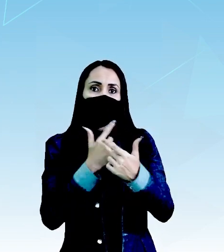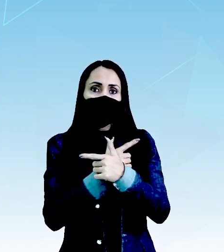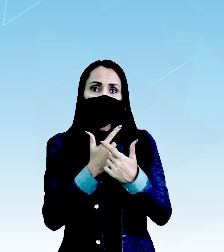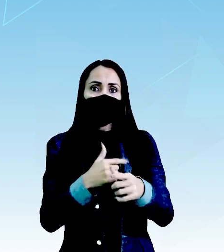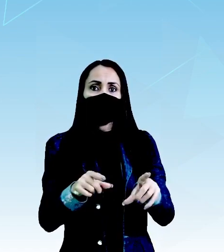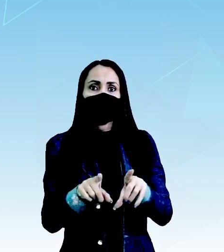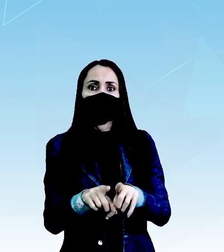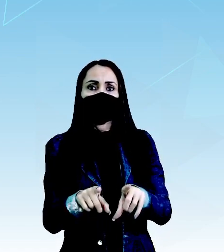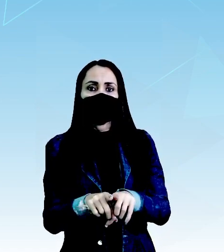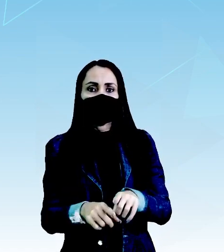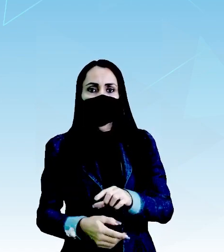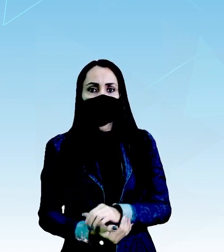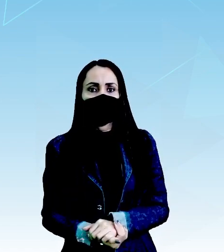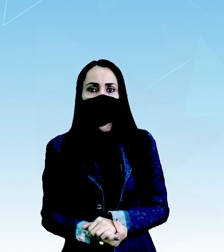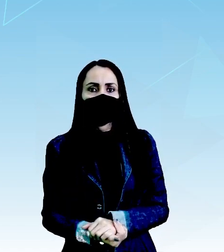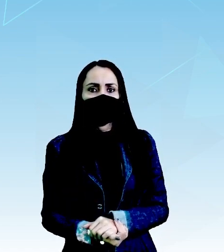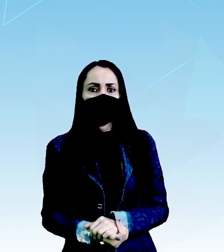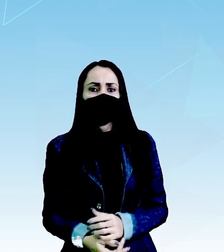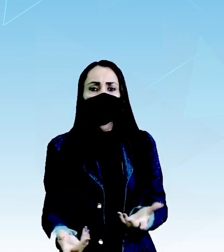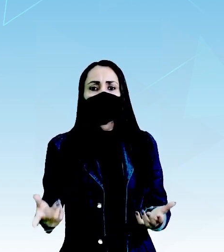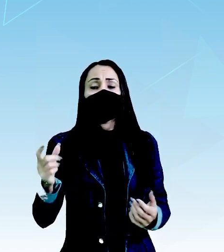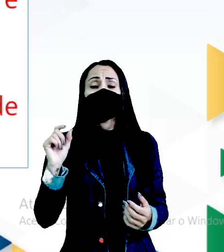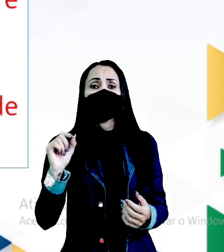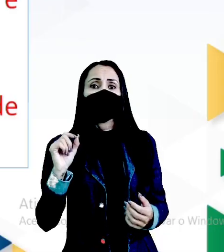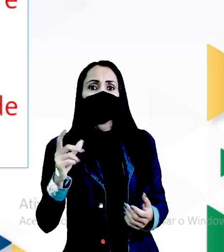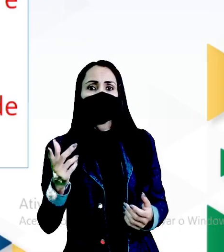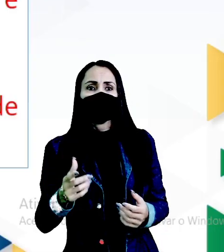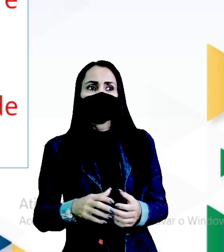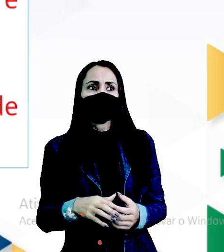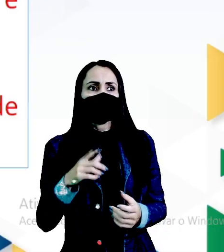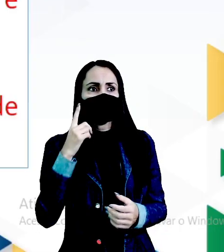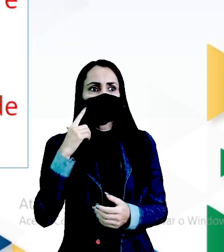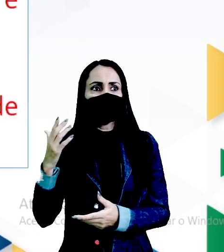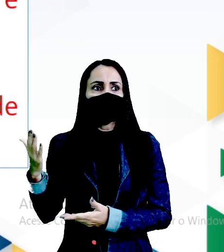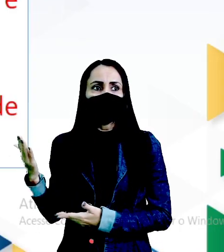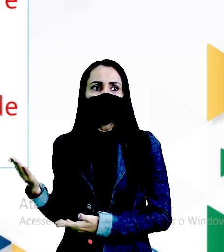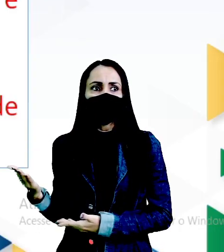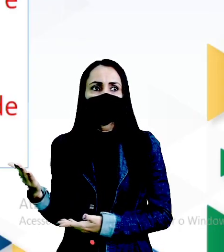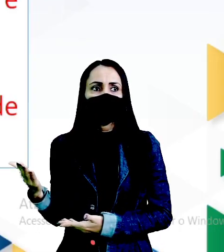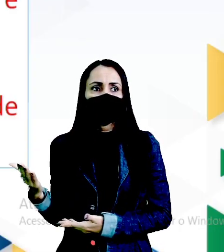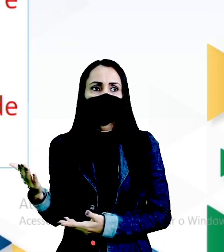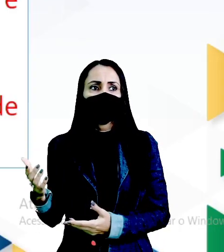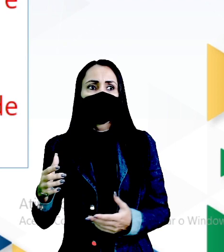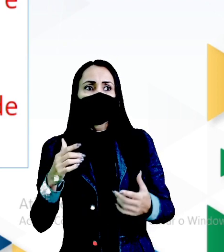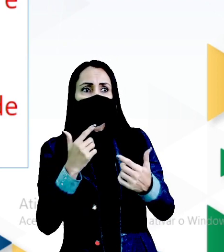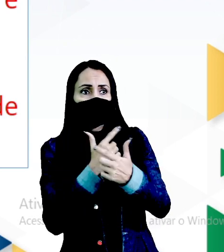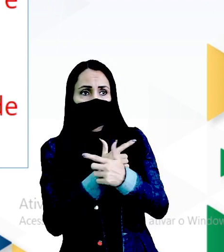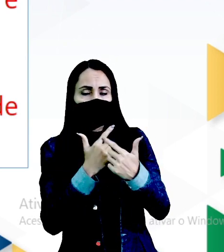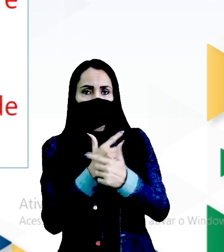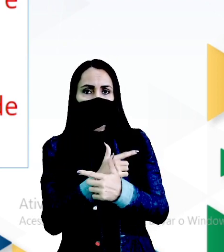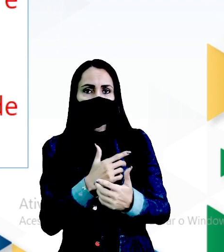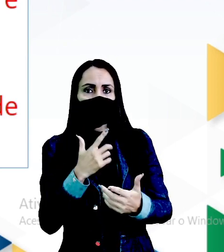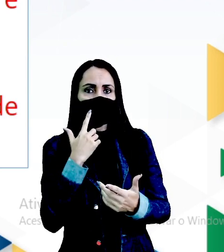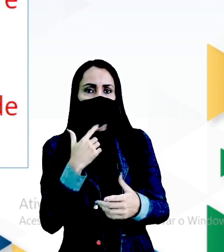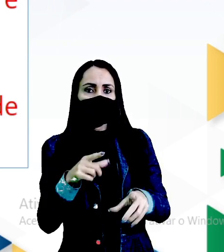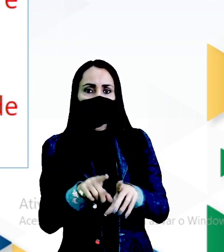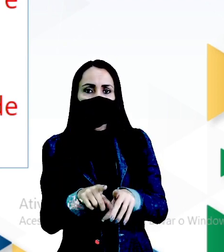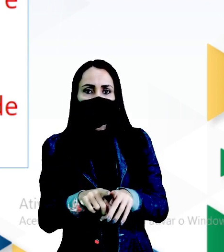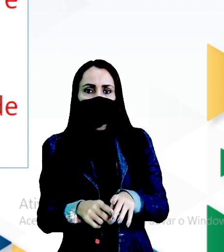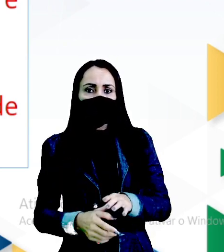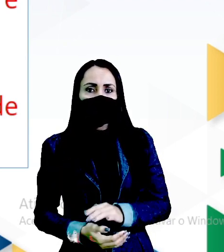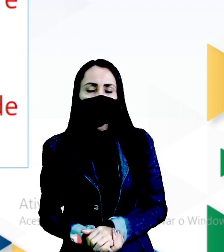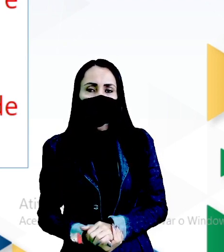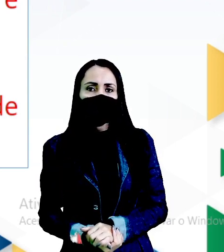também do riso. Mas o que será o riso? Como na tela, podemos ver o riso no sentido figurado, é